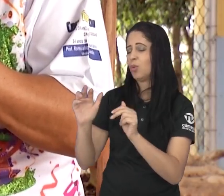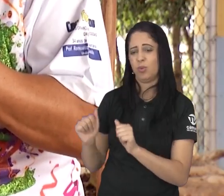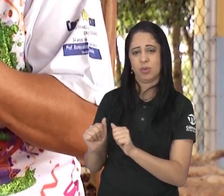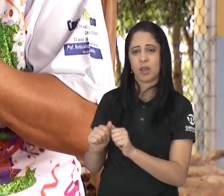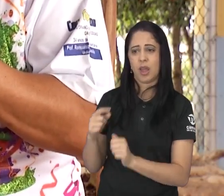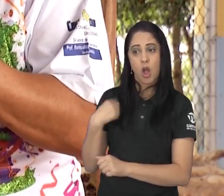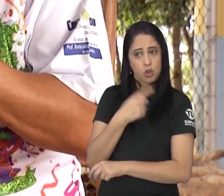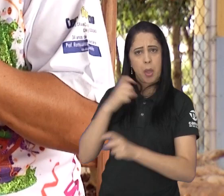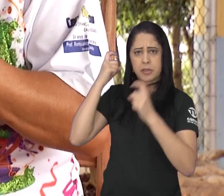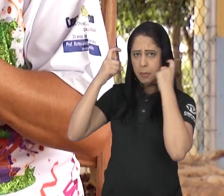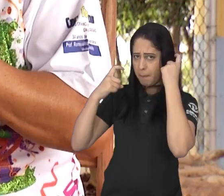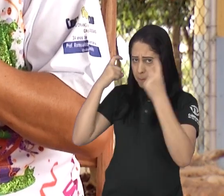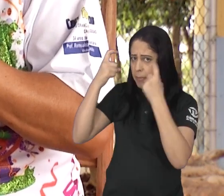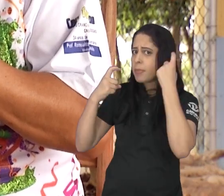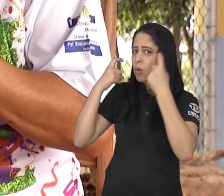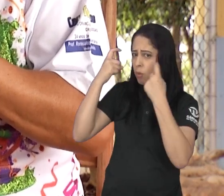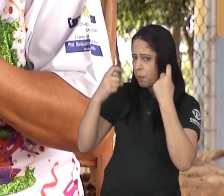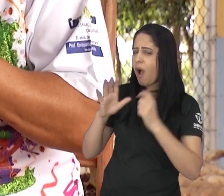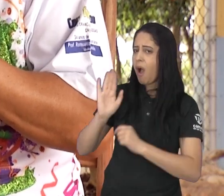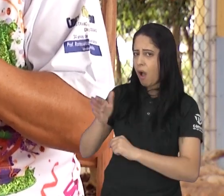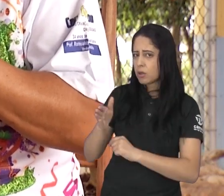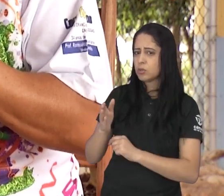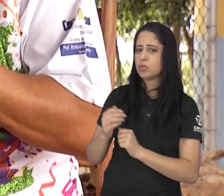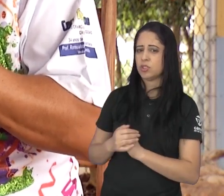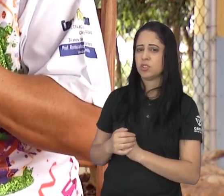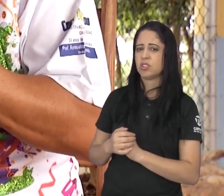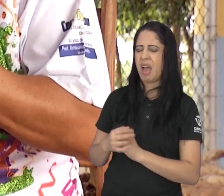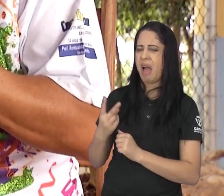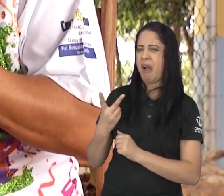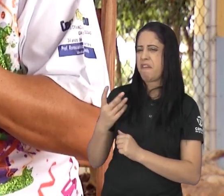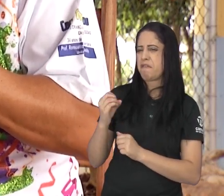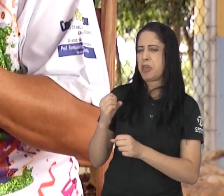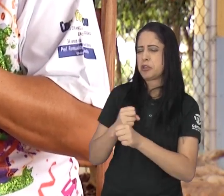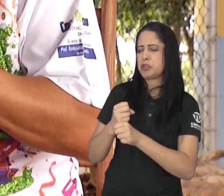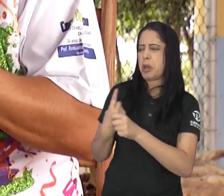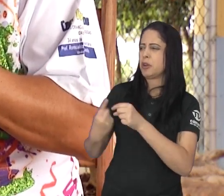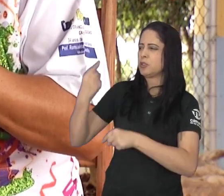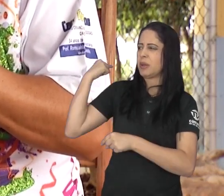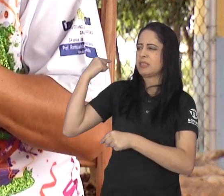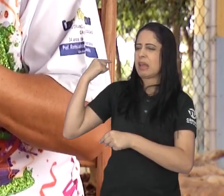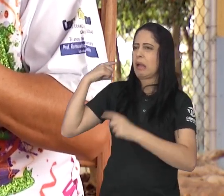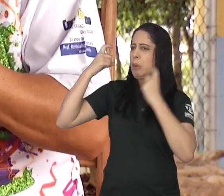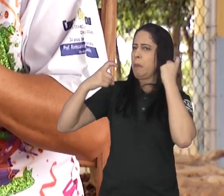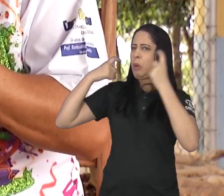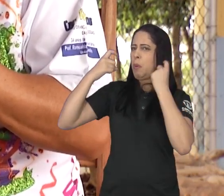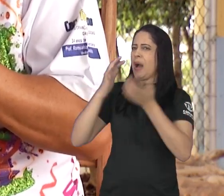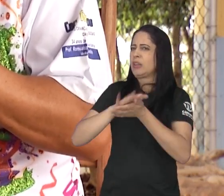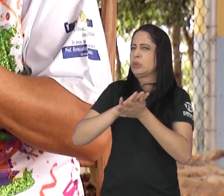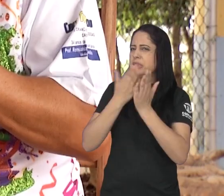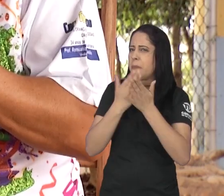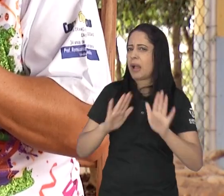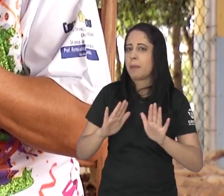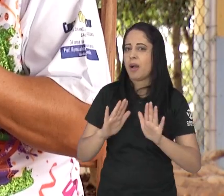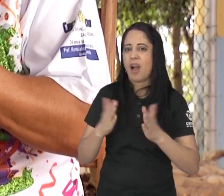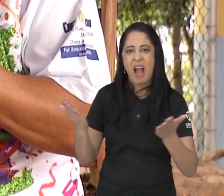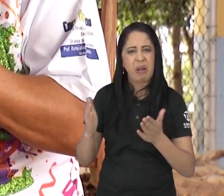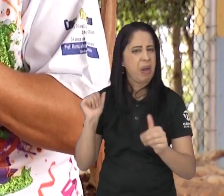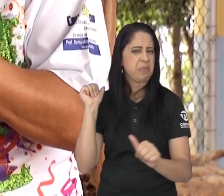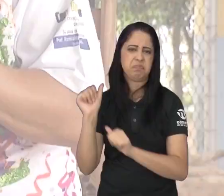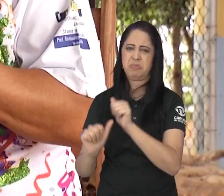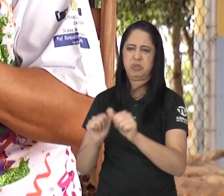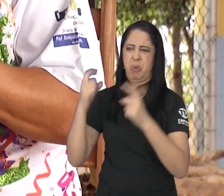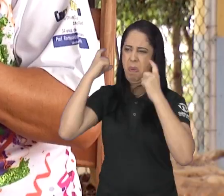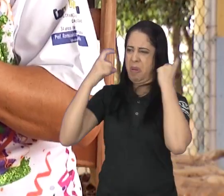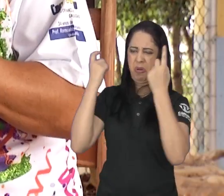certa preocupação, né, há uns 20, 30 anos atrás. Hoje eu acho que não tem mais